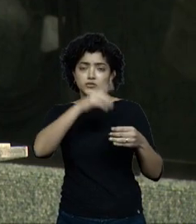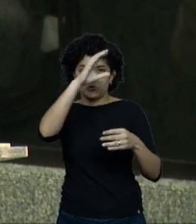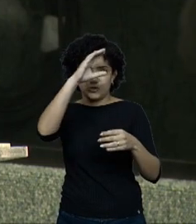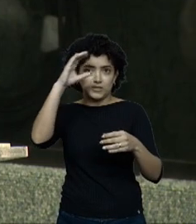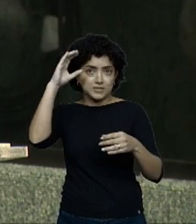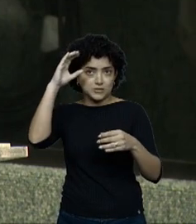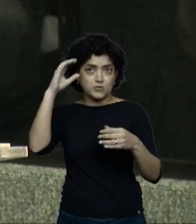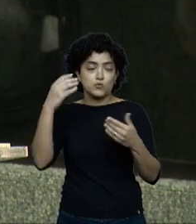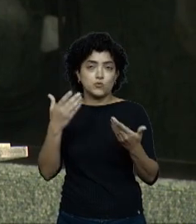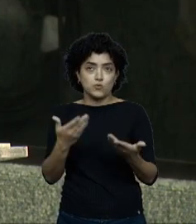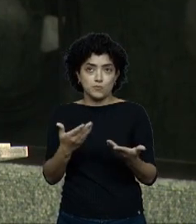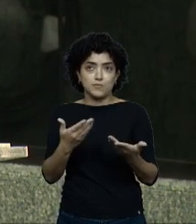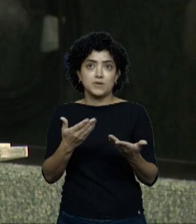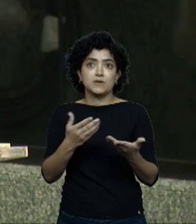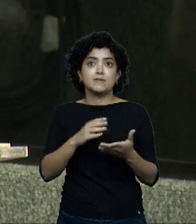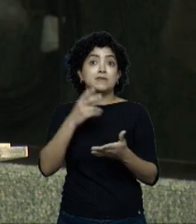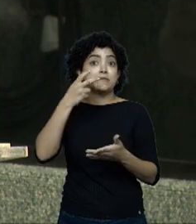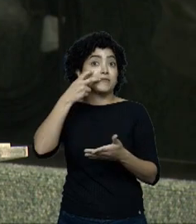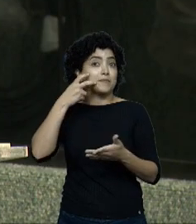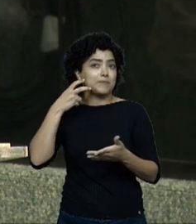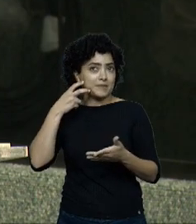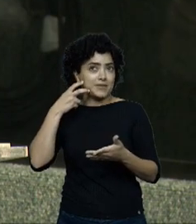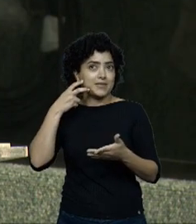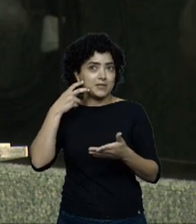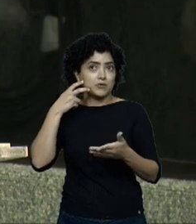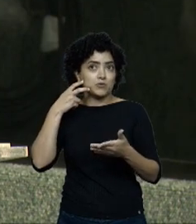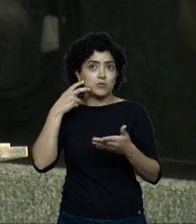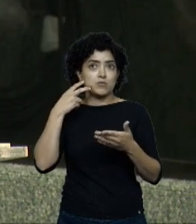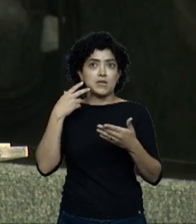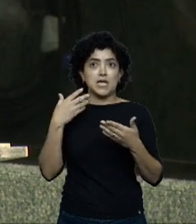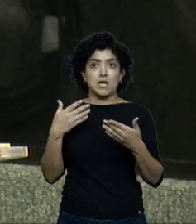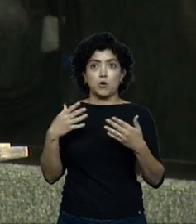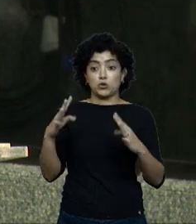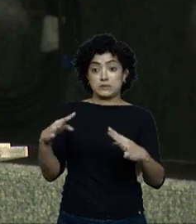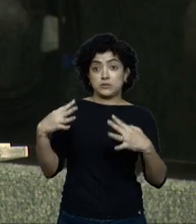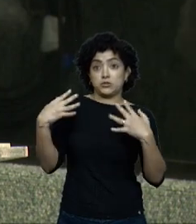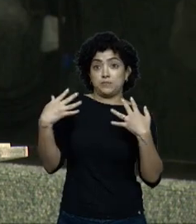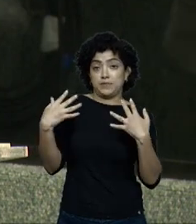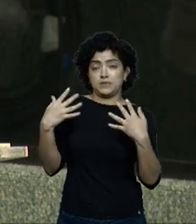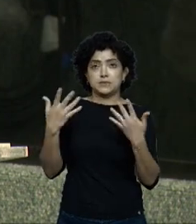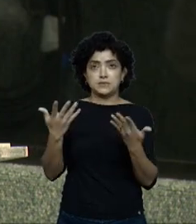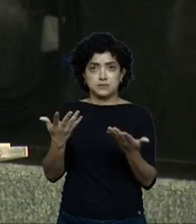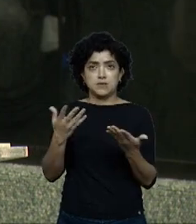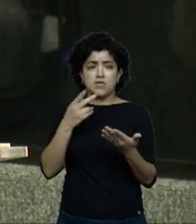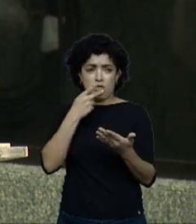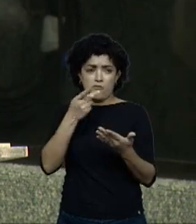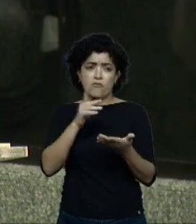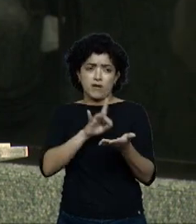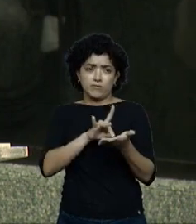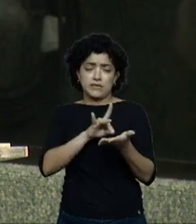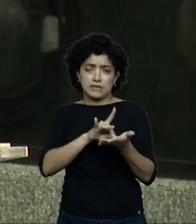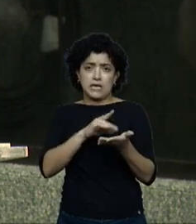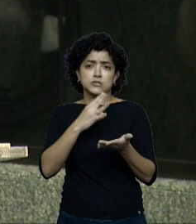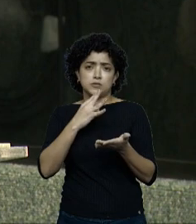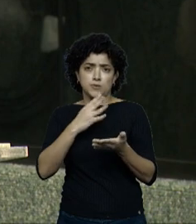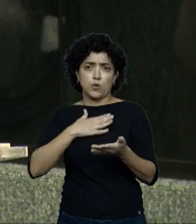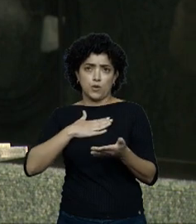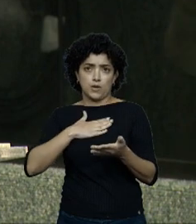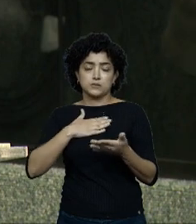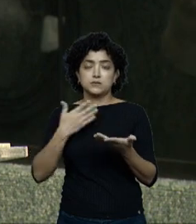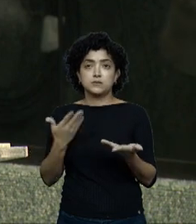o secretário vampiro que gosta muito de aparecer ele é bem assim eu falo mesmo e ele sabe me conhece muito bem